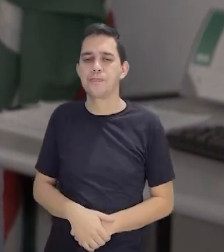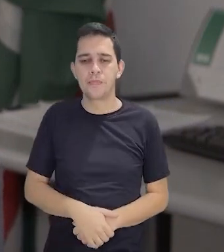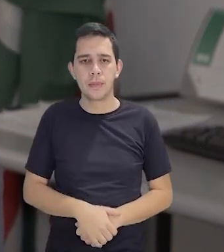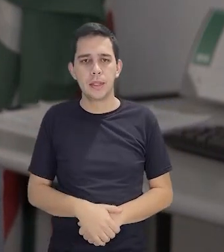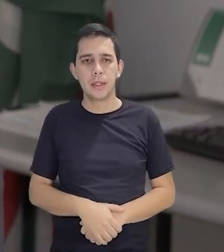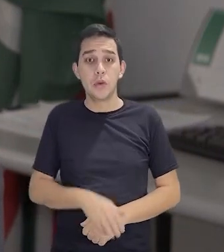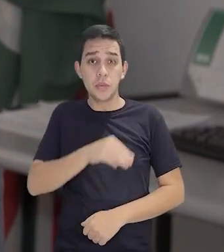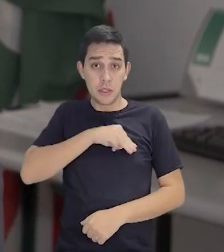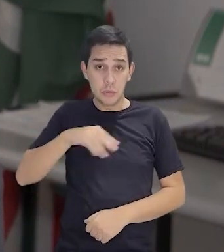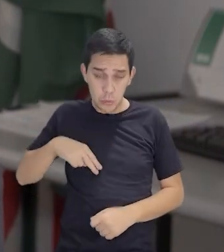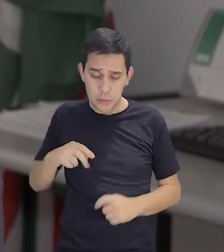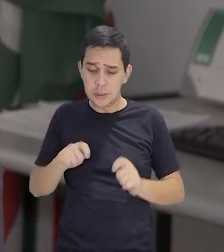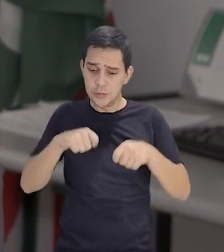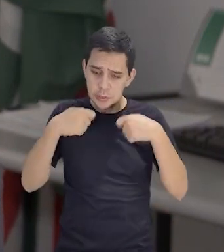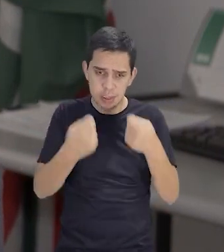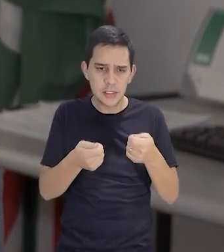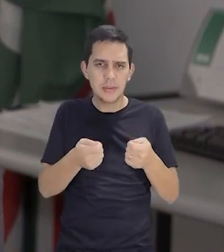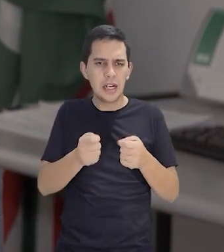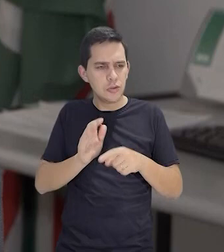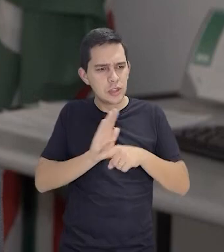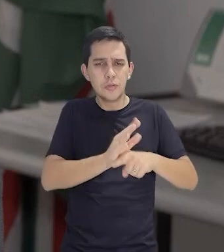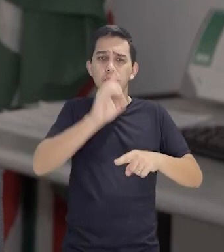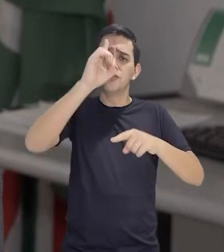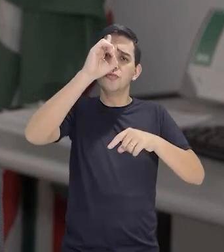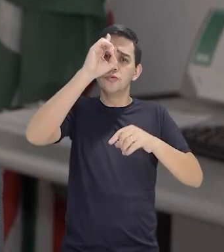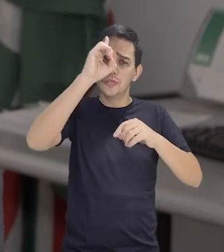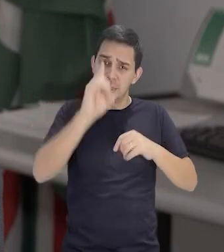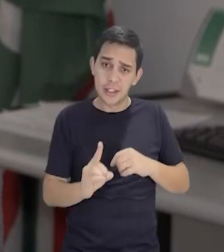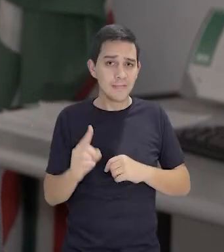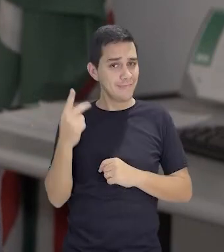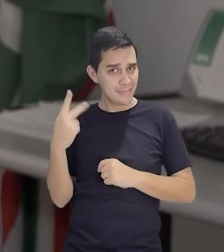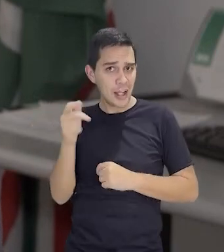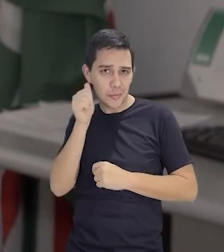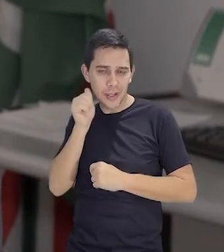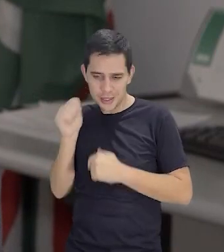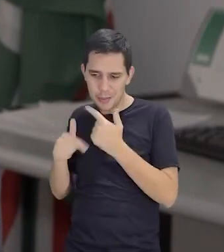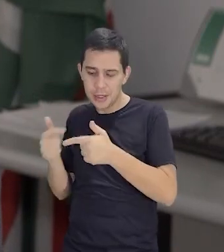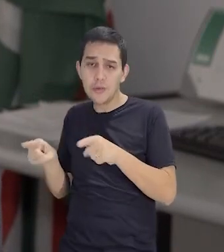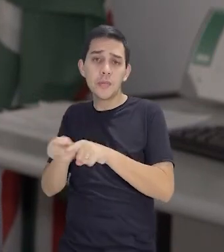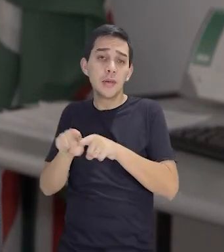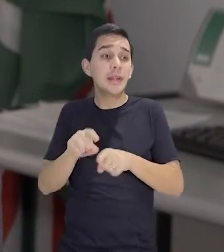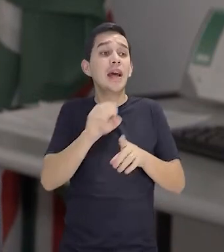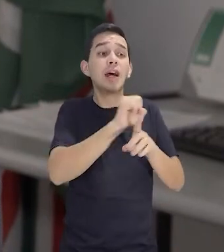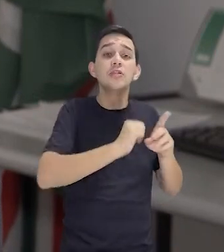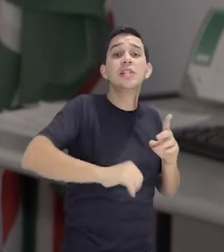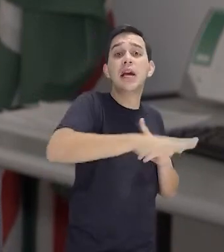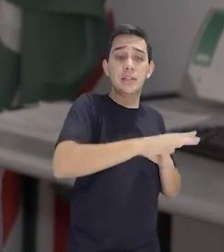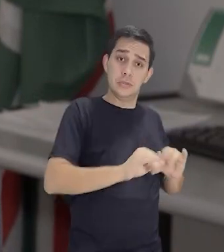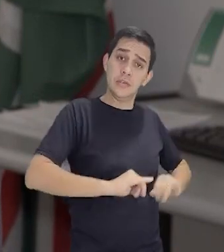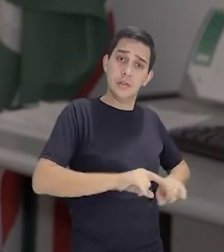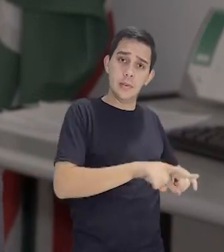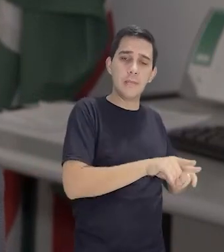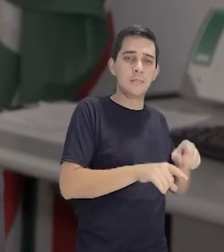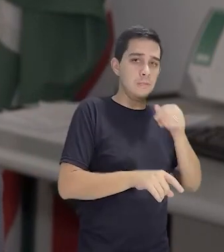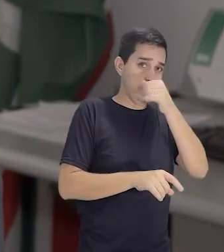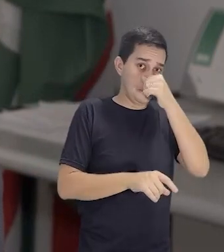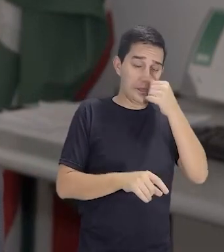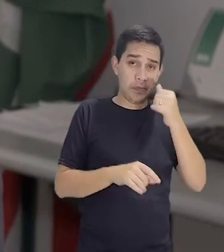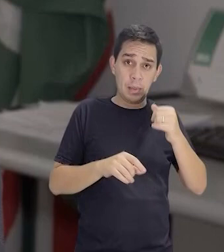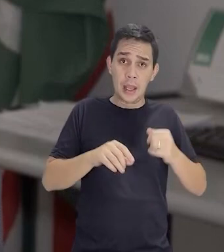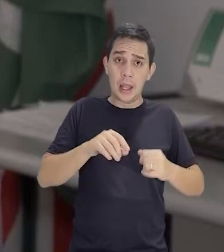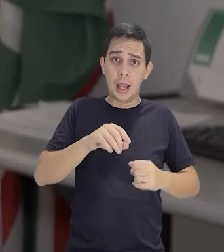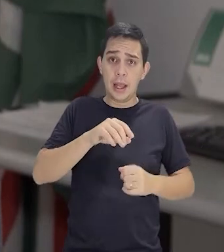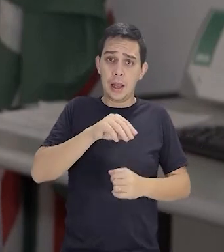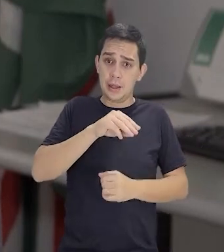buscar os direitos tanto da trabalhadora quanto da sociedade. A Defensoria Pública da União também participou